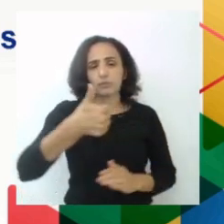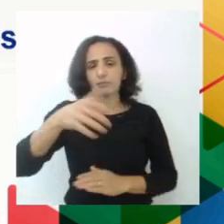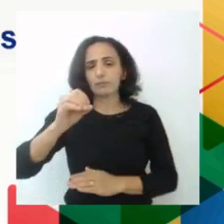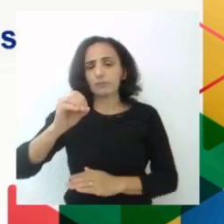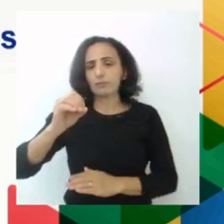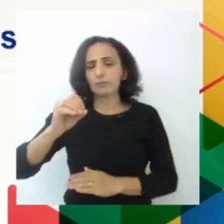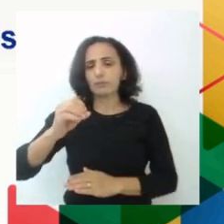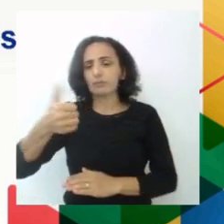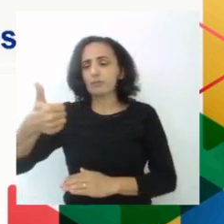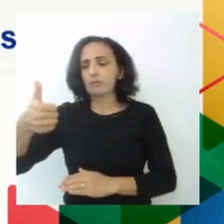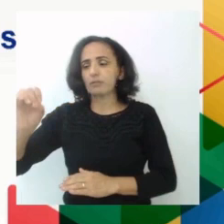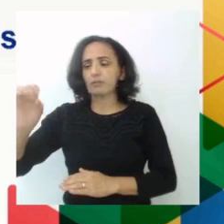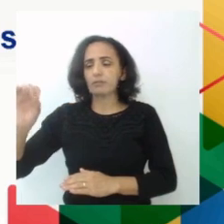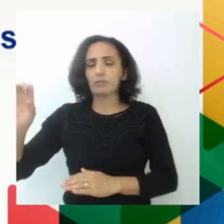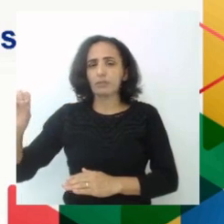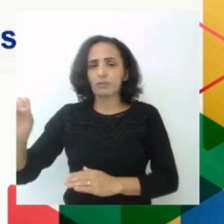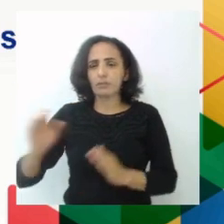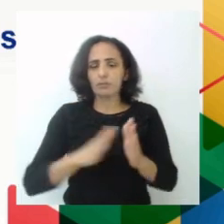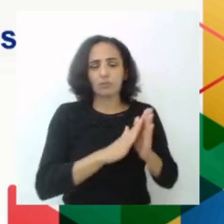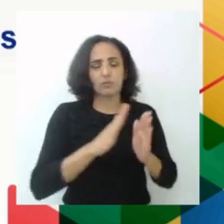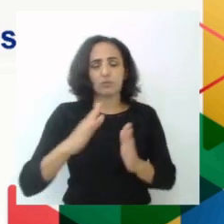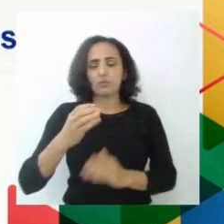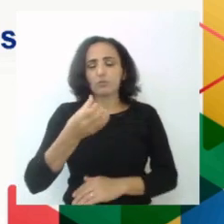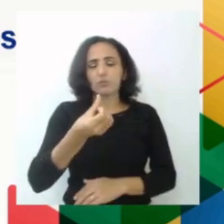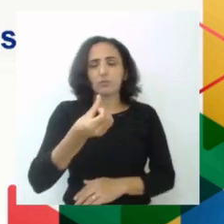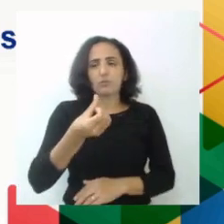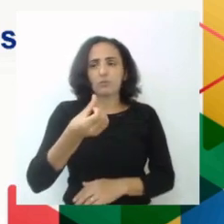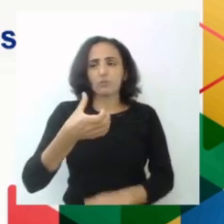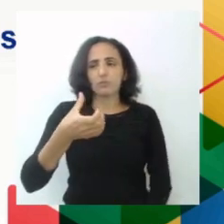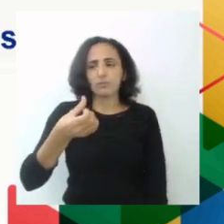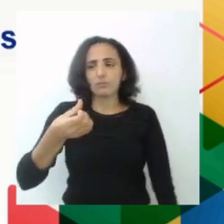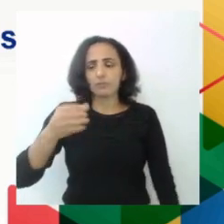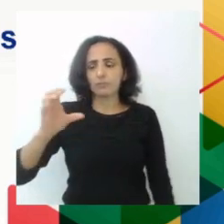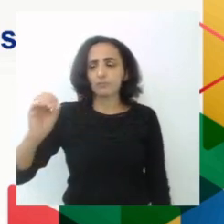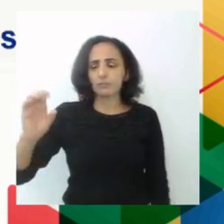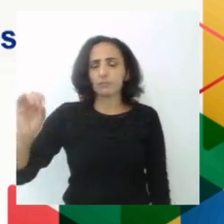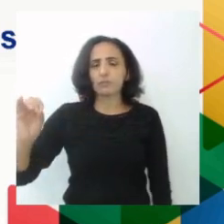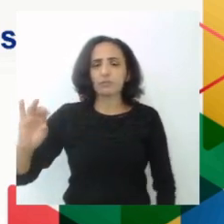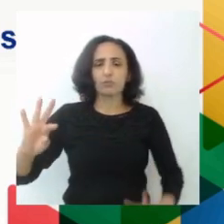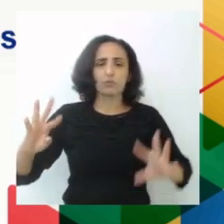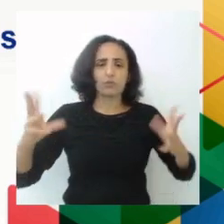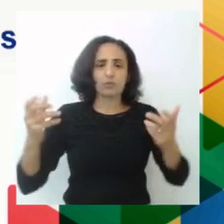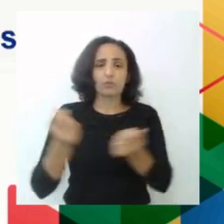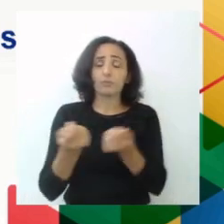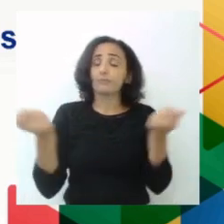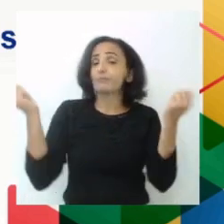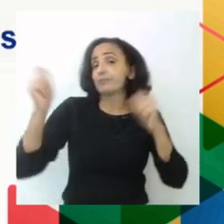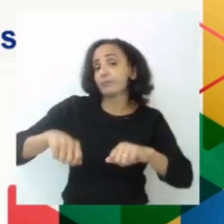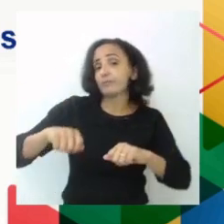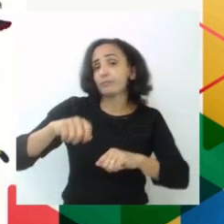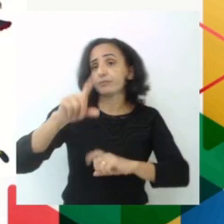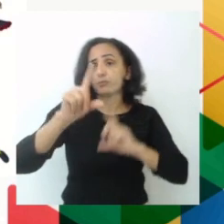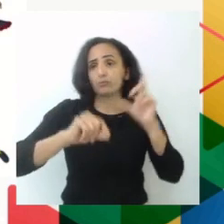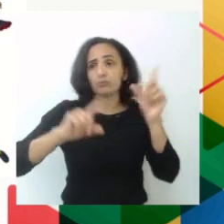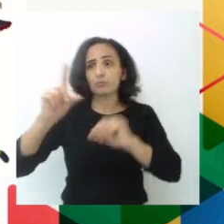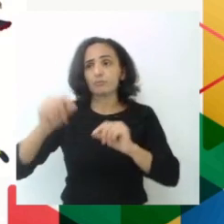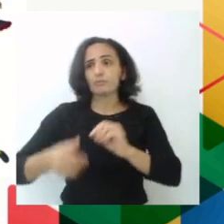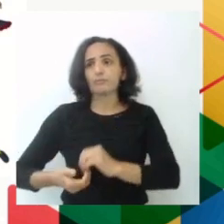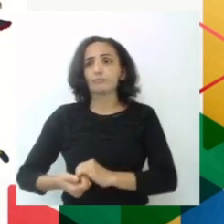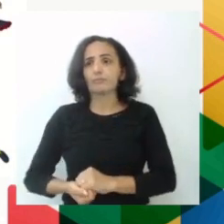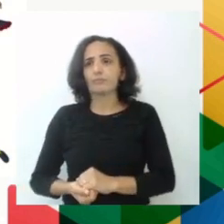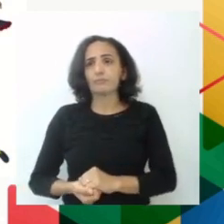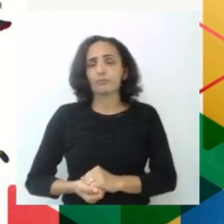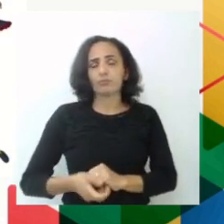e centena. Dá 6.600 a soma dos 24 números possíveis.